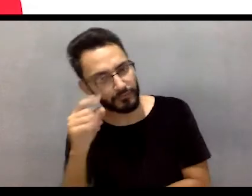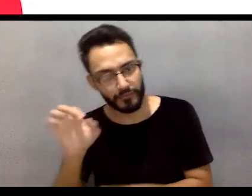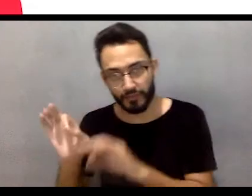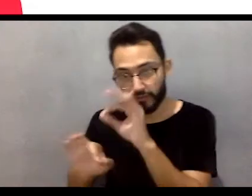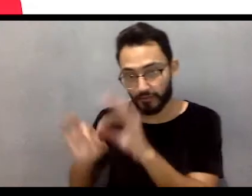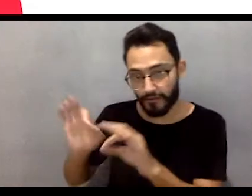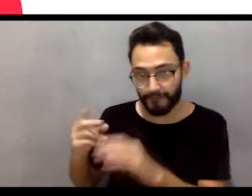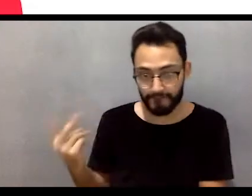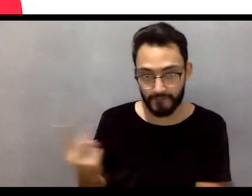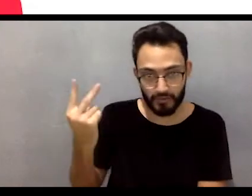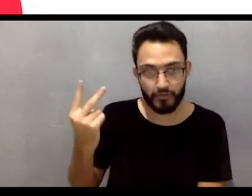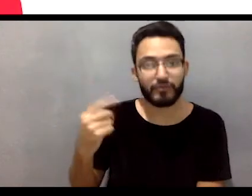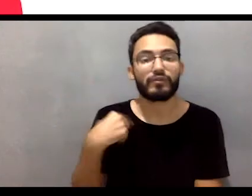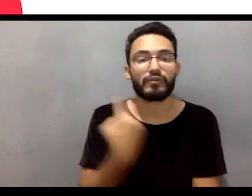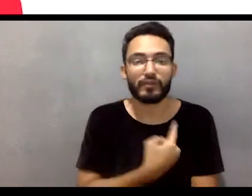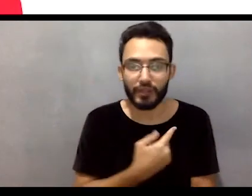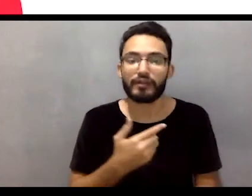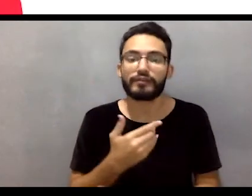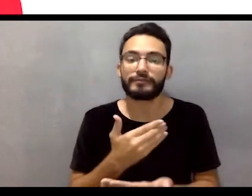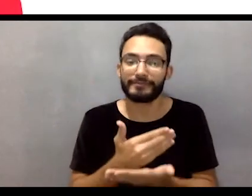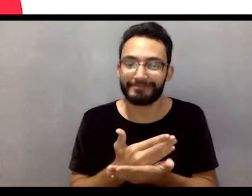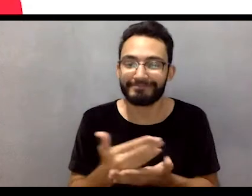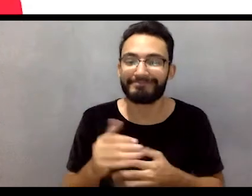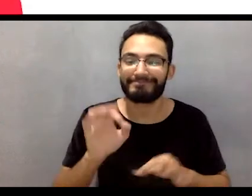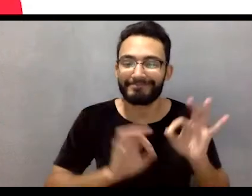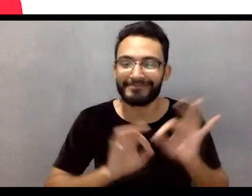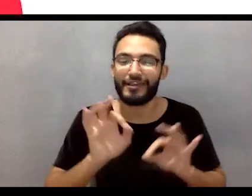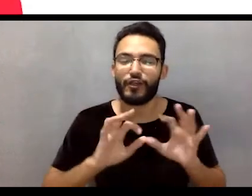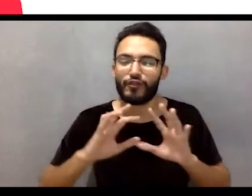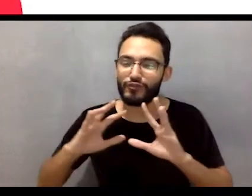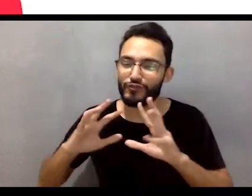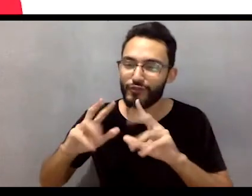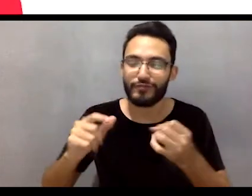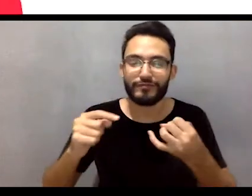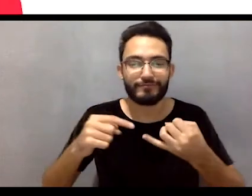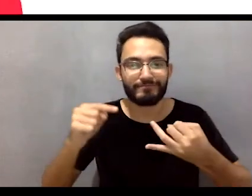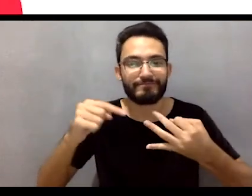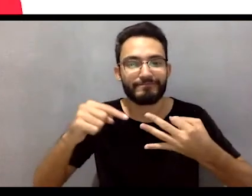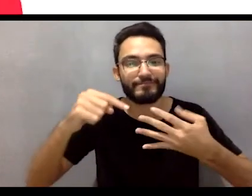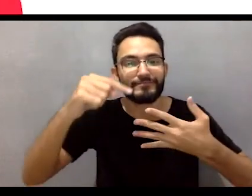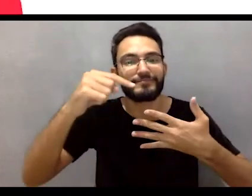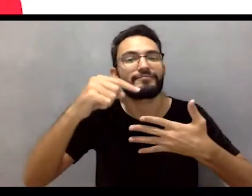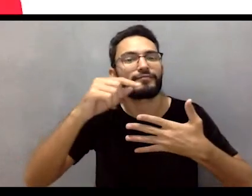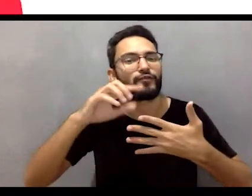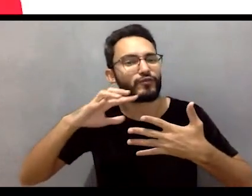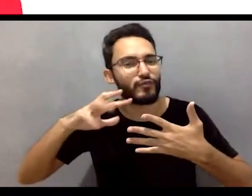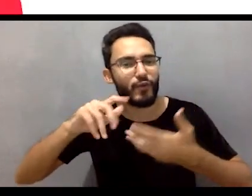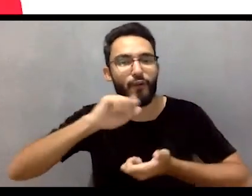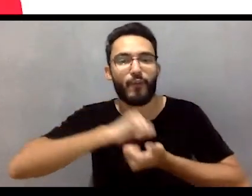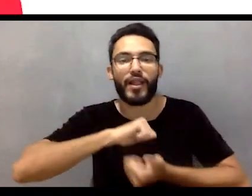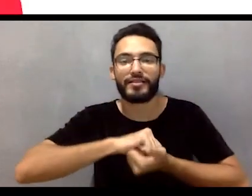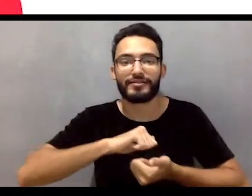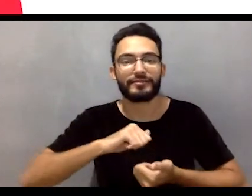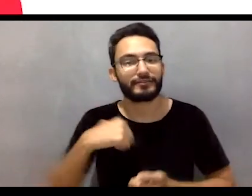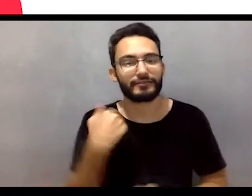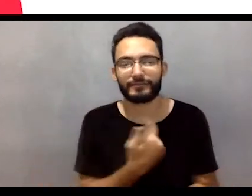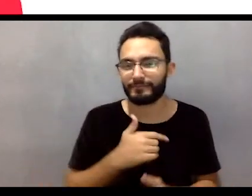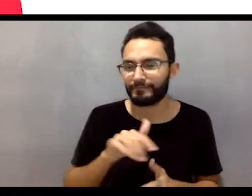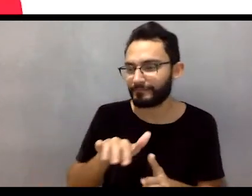engenharia de valor, a gente vai passando por todos os itens de backlog. A gente deixa de